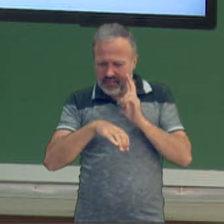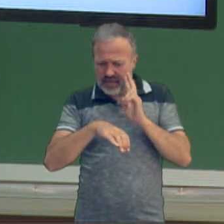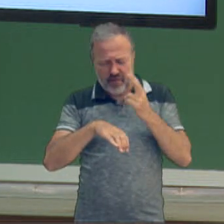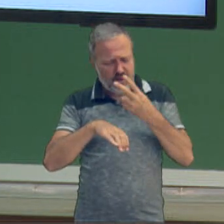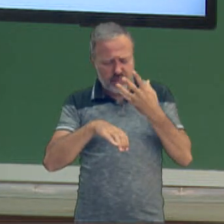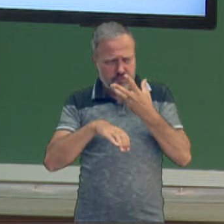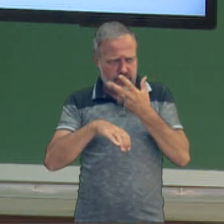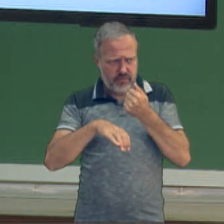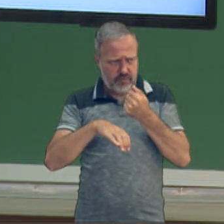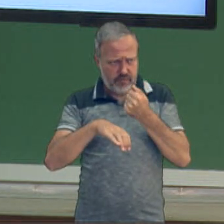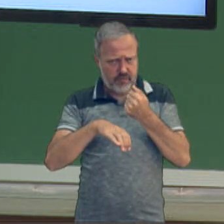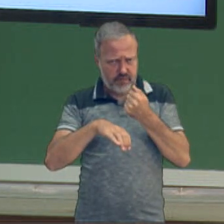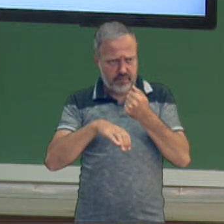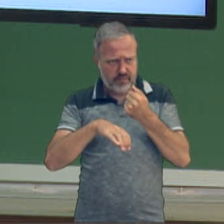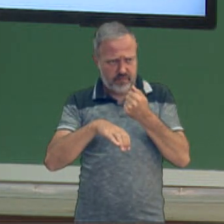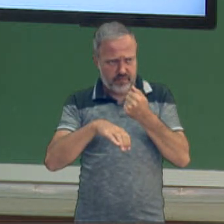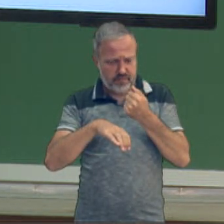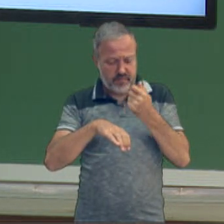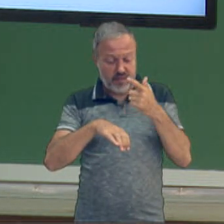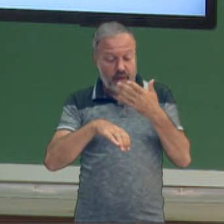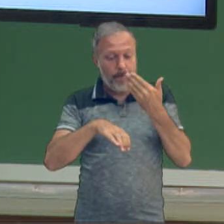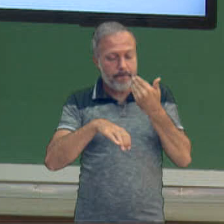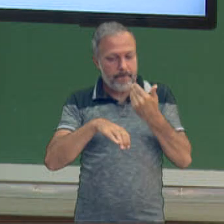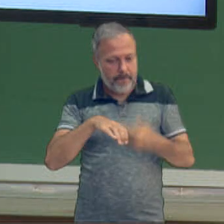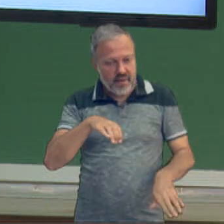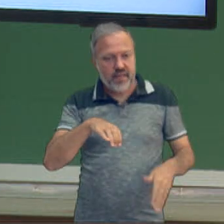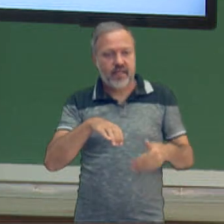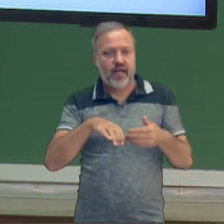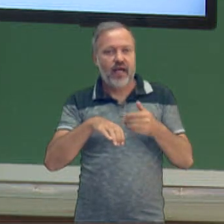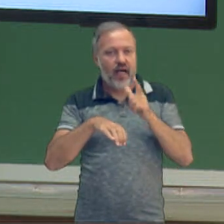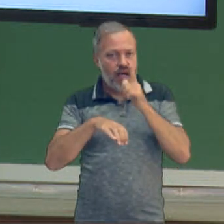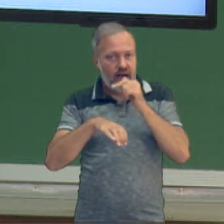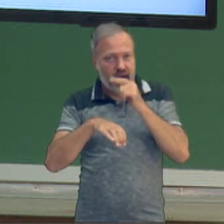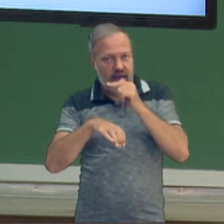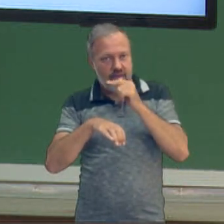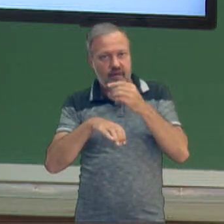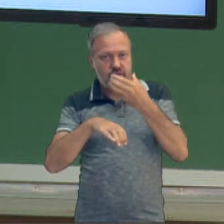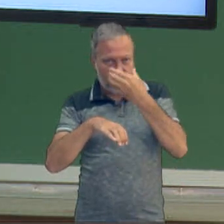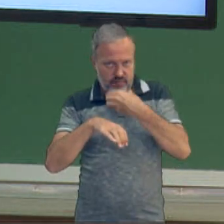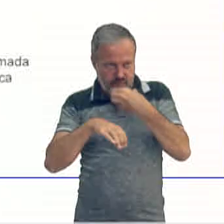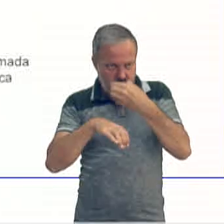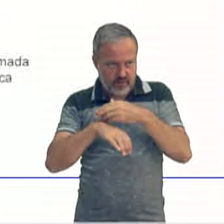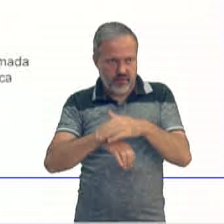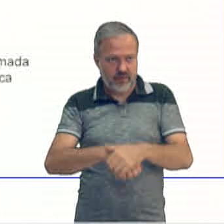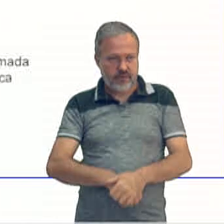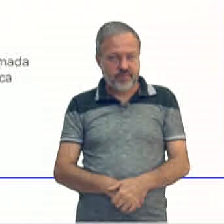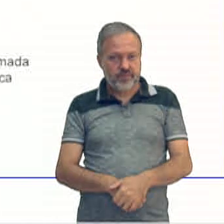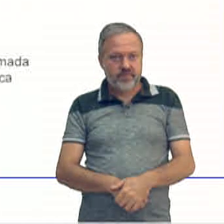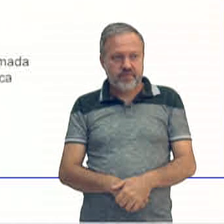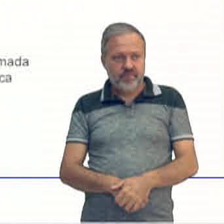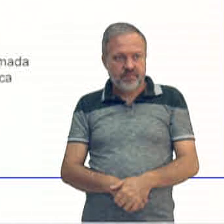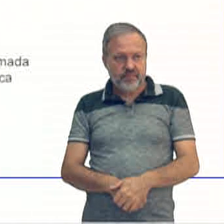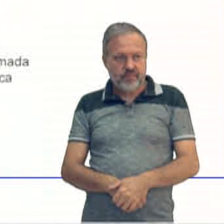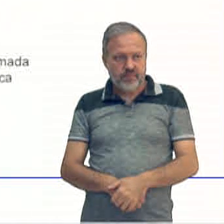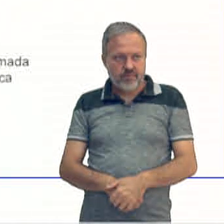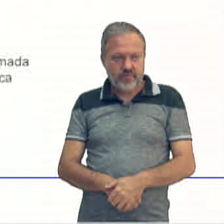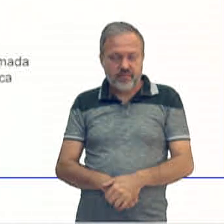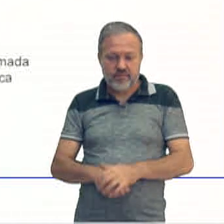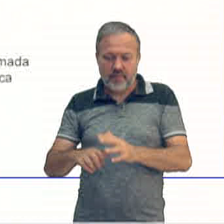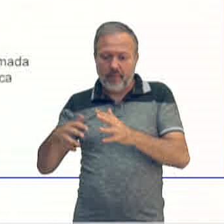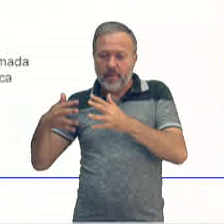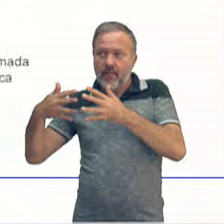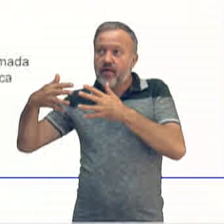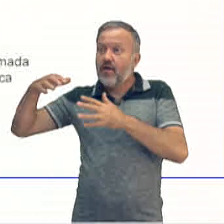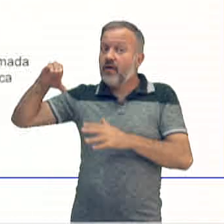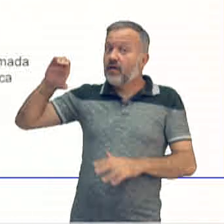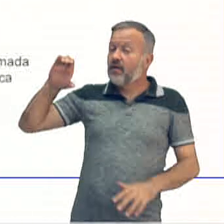brilho também é uma cera, tá? Para evitar a perda de água. Continuando aqui, fotossíntese, os carotenoides